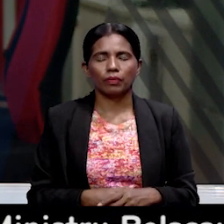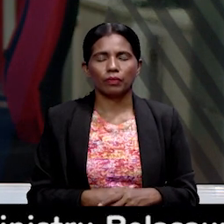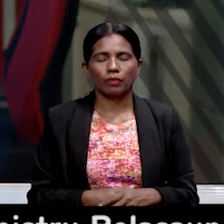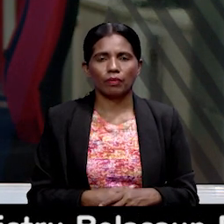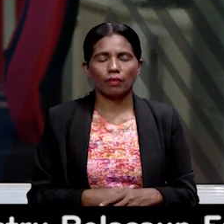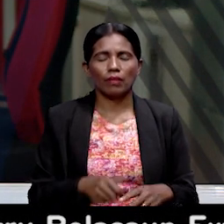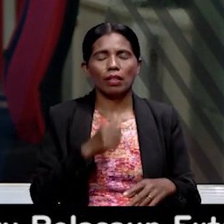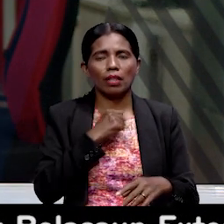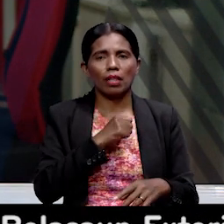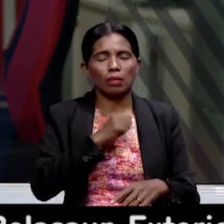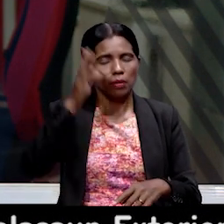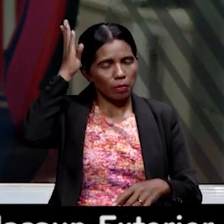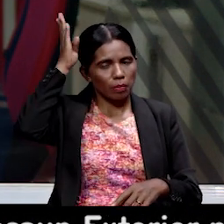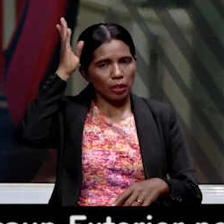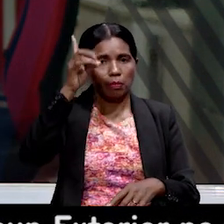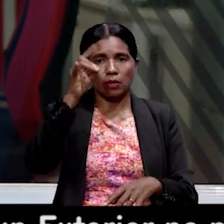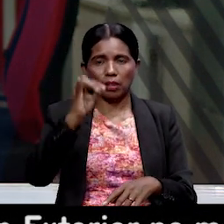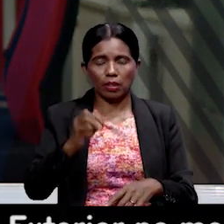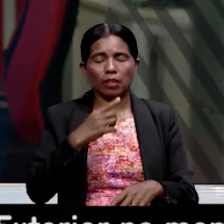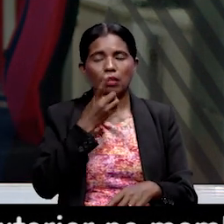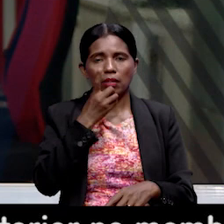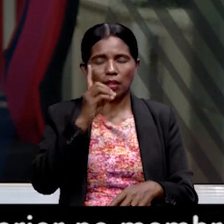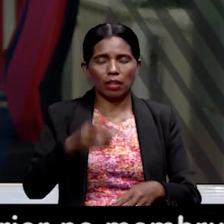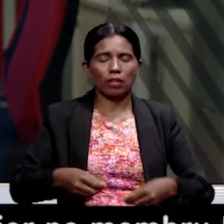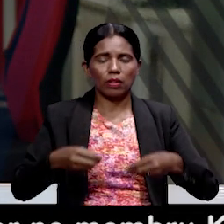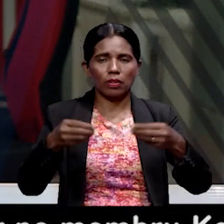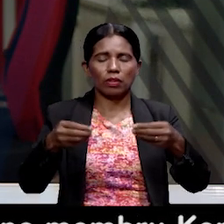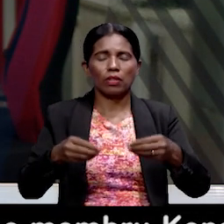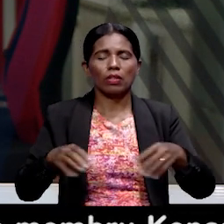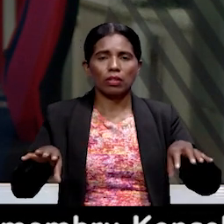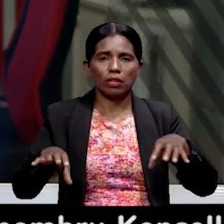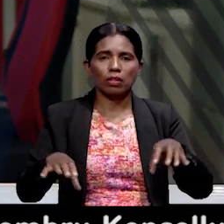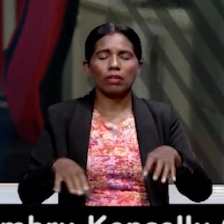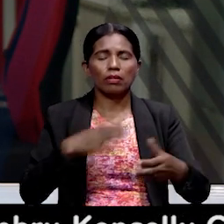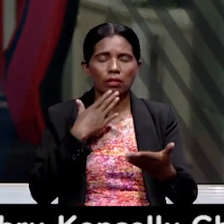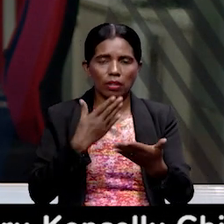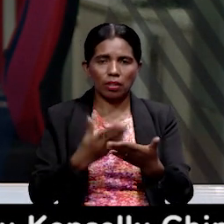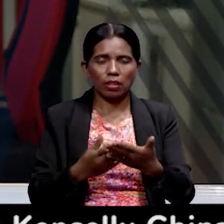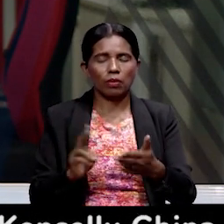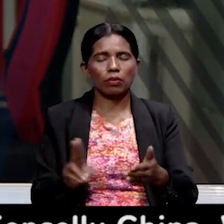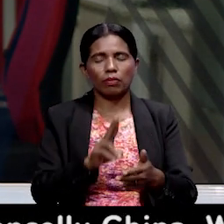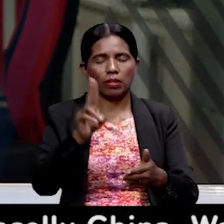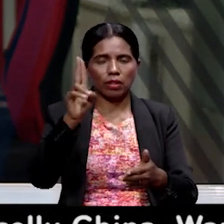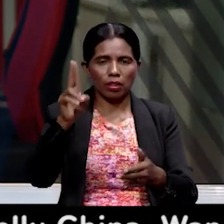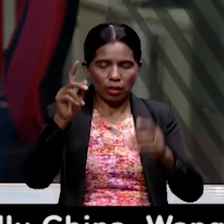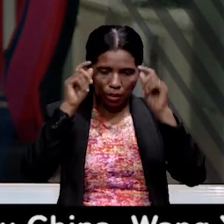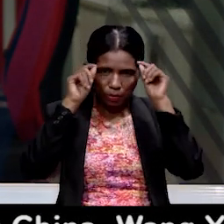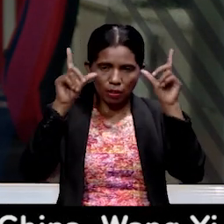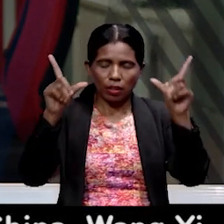Arcebispo Arquidiocese Metropolitana Dili declara-se garante qualidade Universidade Católica Timorense São João Paulo